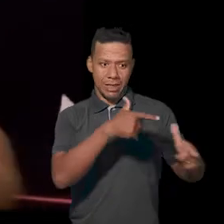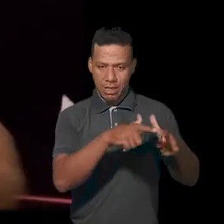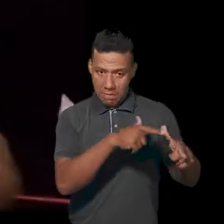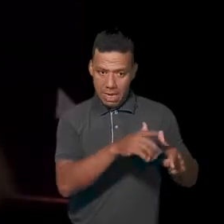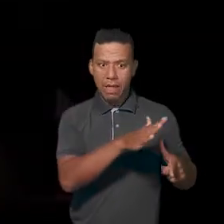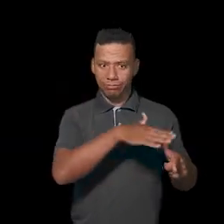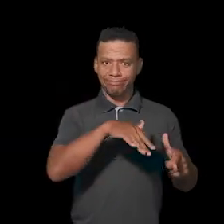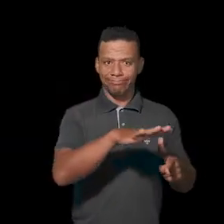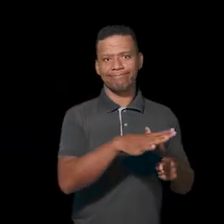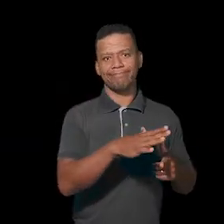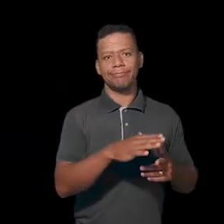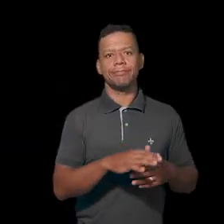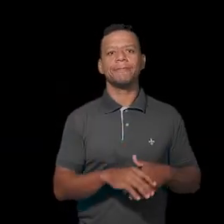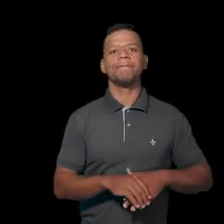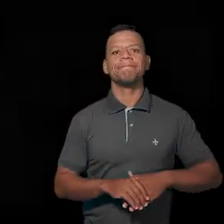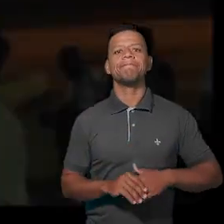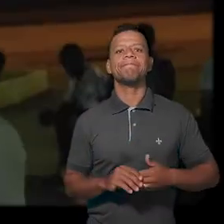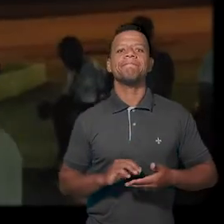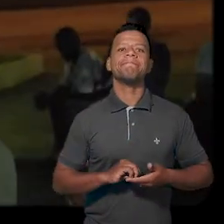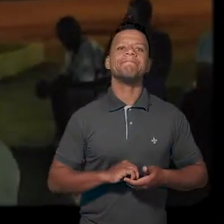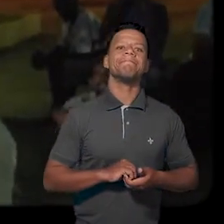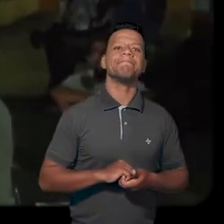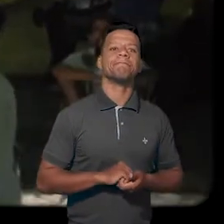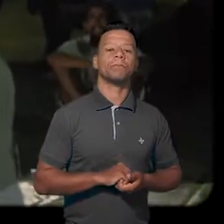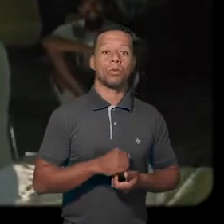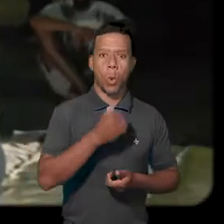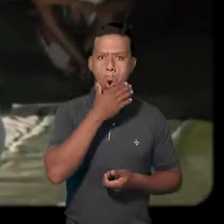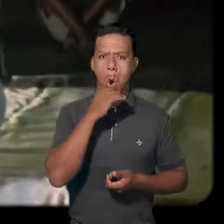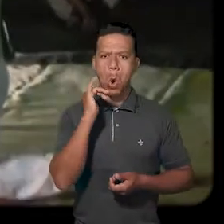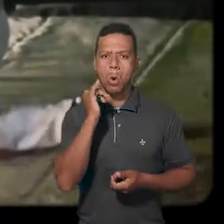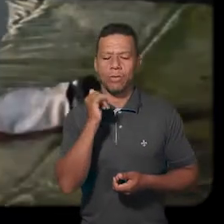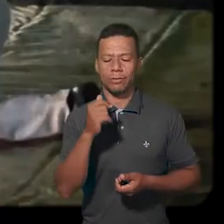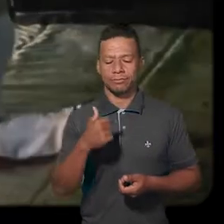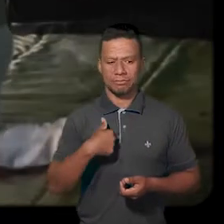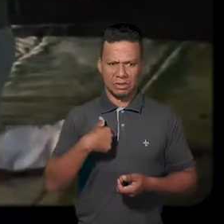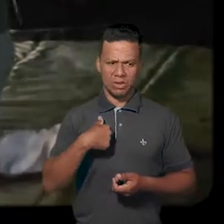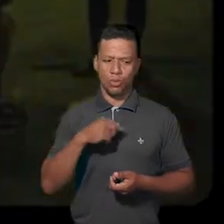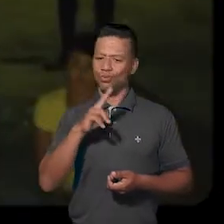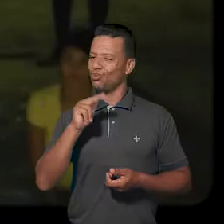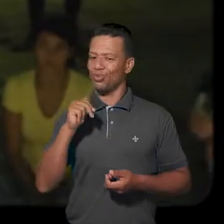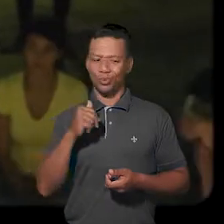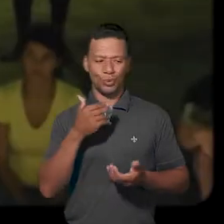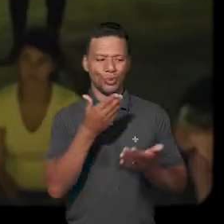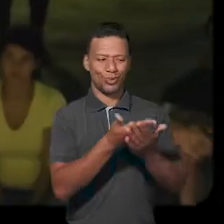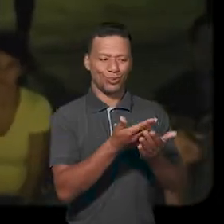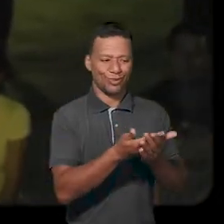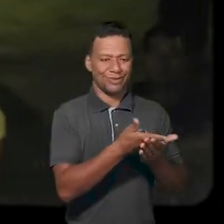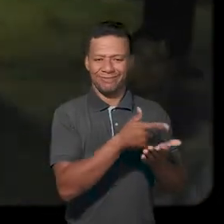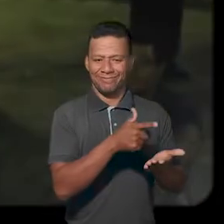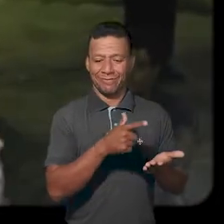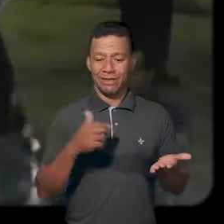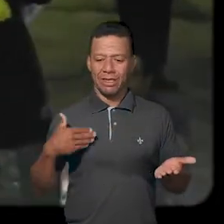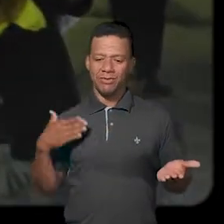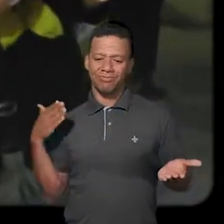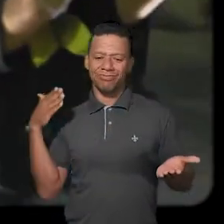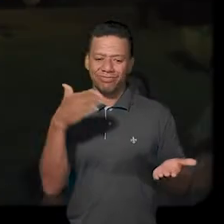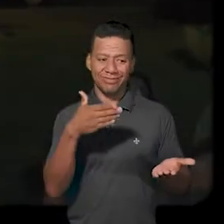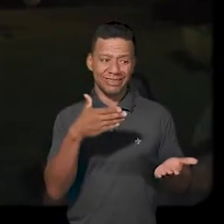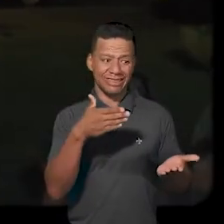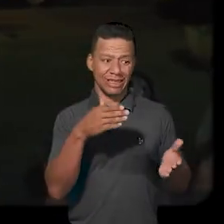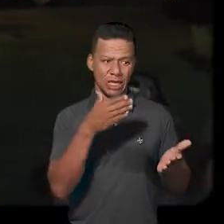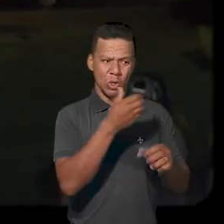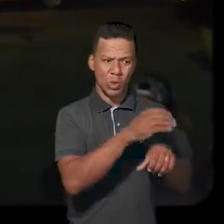trabalhar, de fazer as coisas. Eu nunca estudei no Cajuve, Quando eu cheguei, já não eram tantos cursos